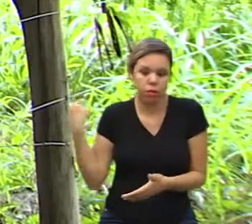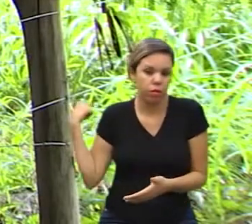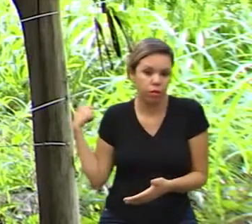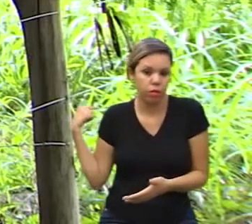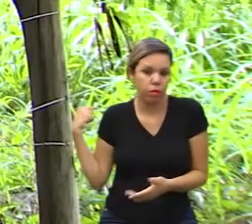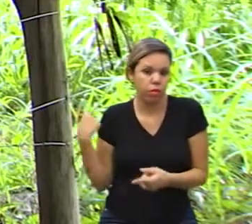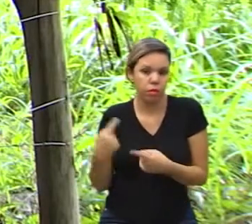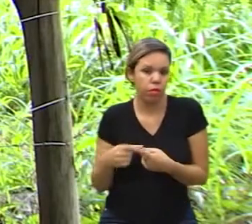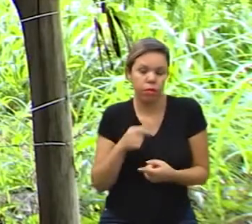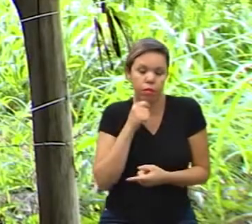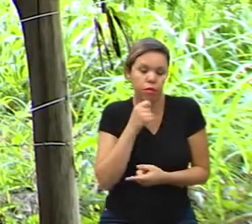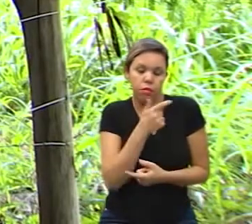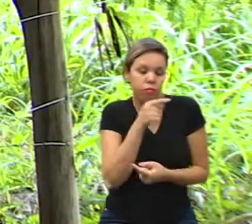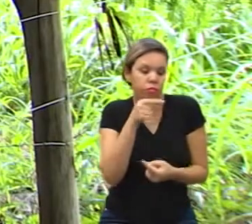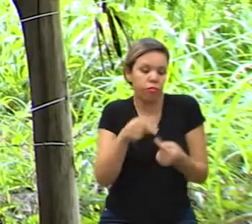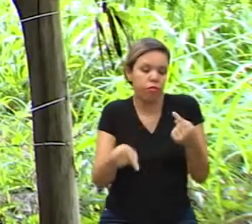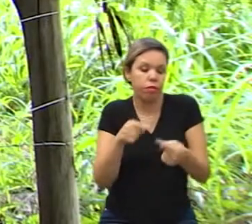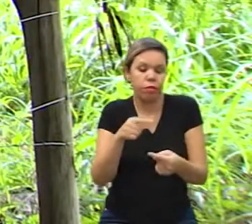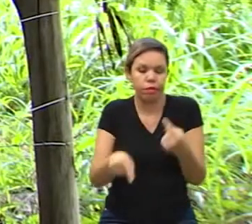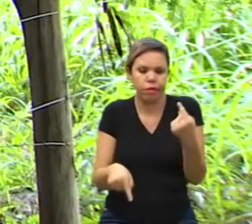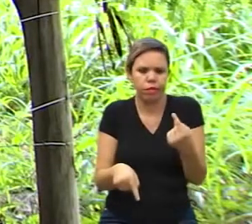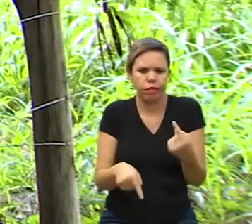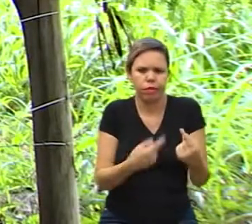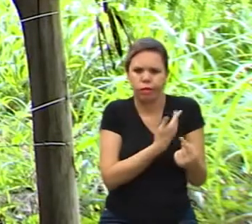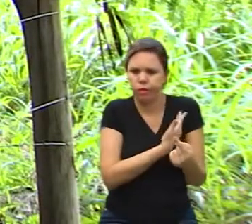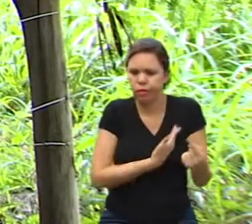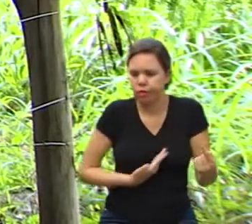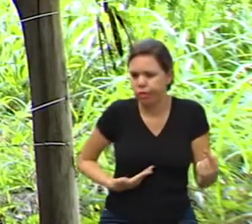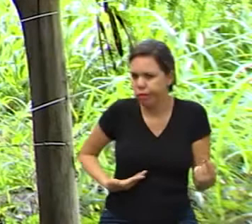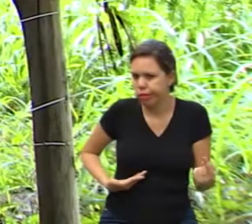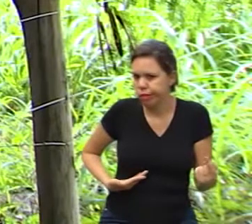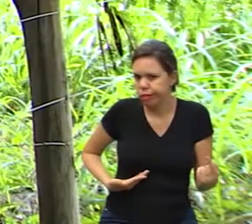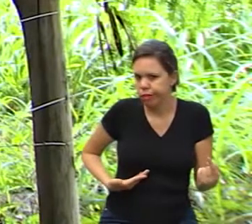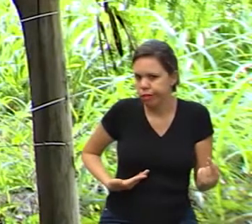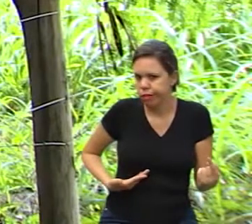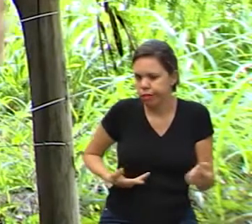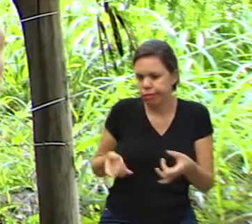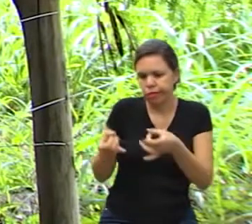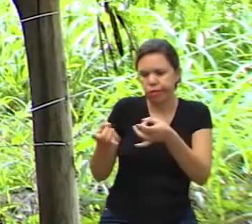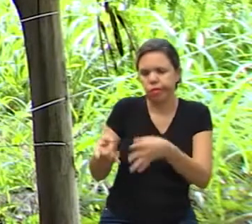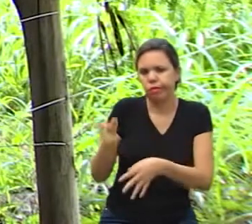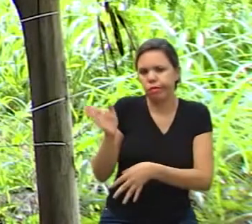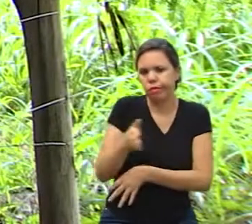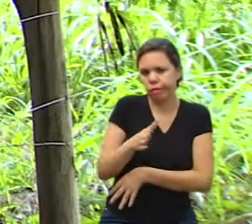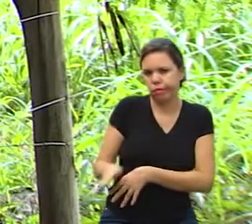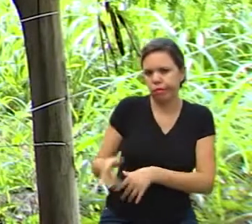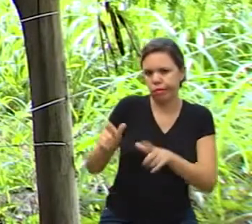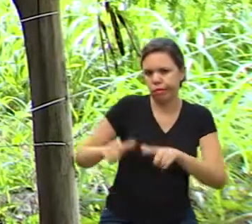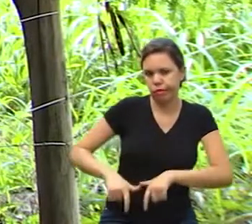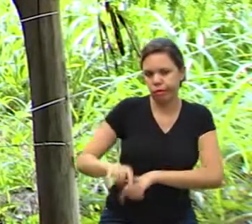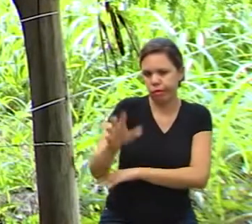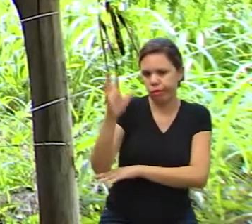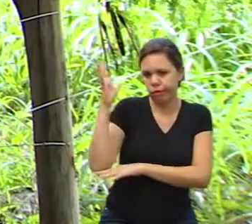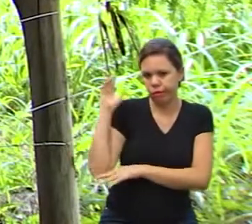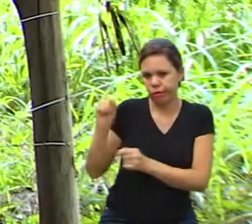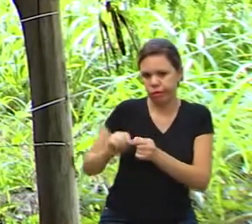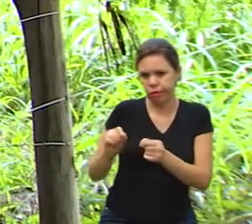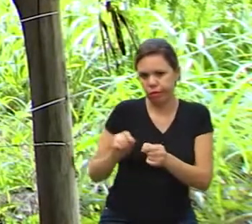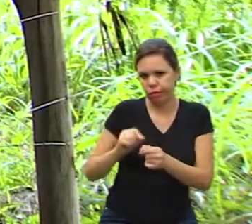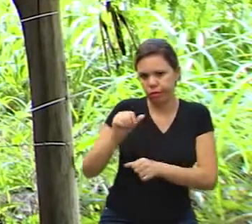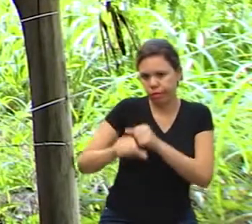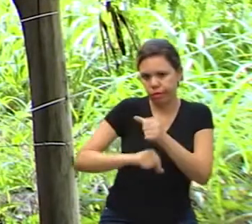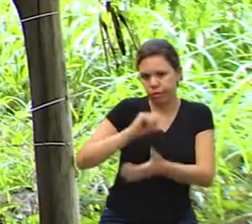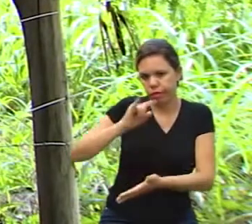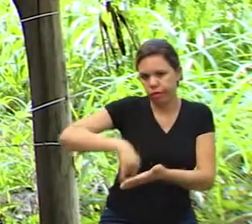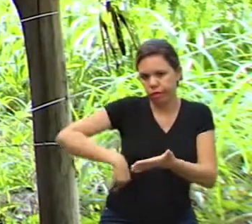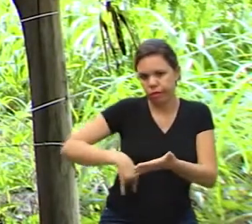isso aconteceu, não tem sentido o poder público abrir mão das áreas fazendo um processo